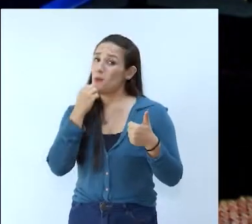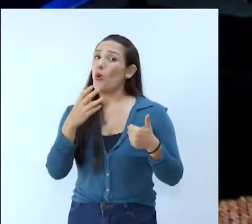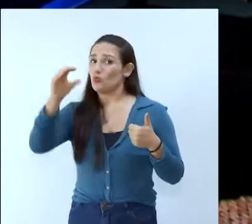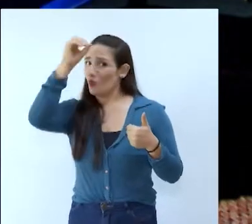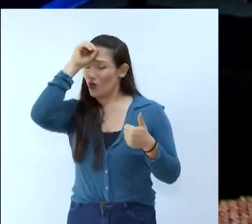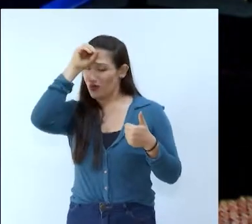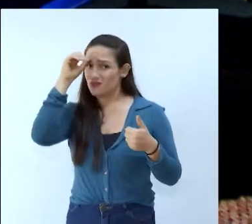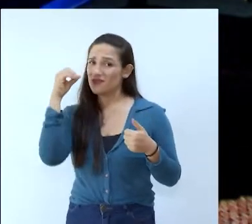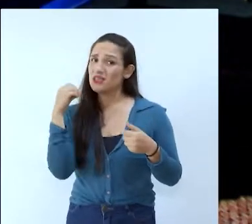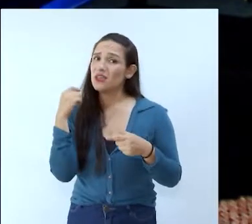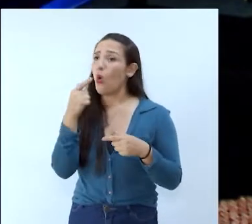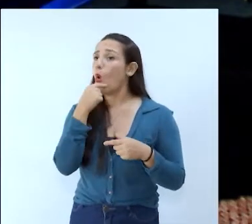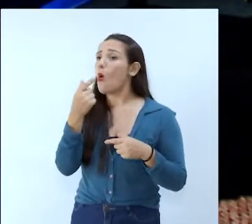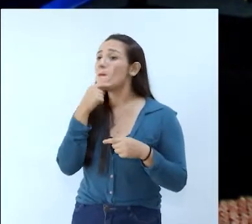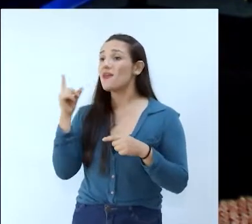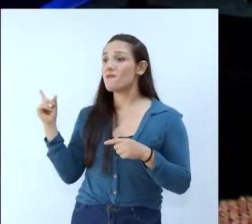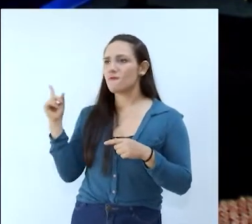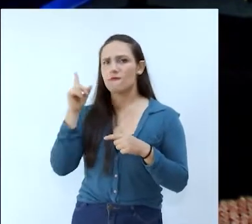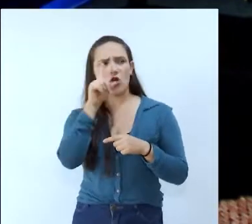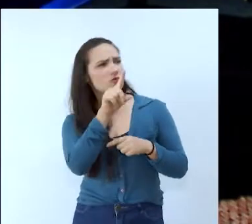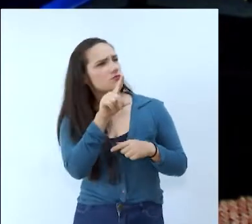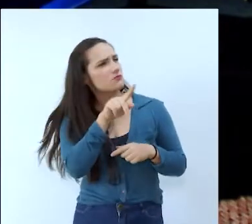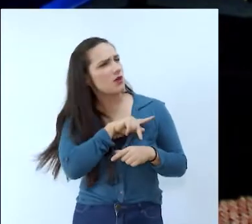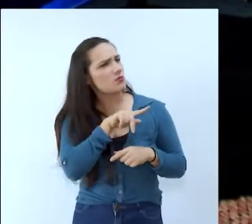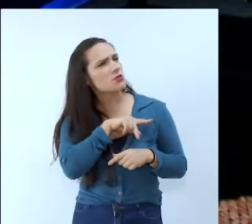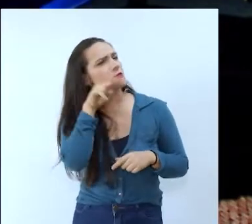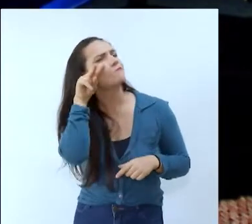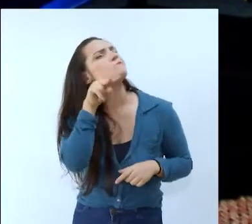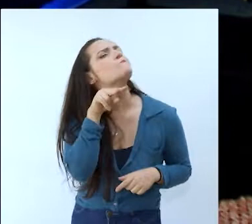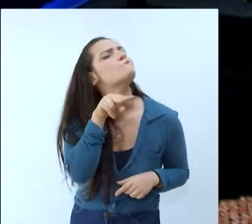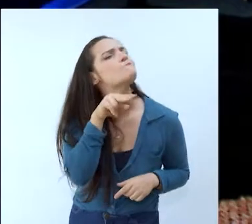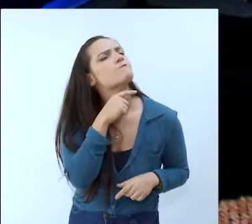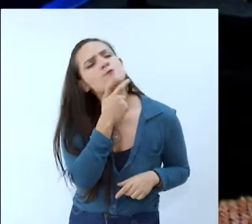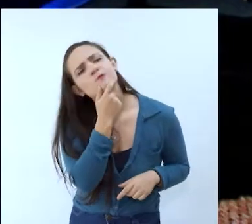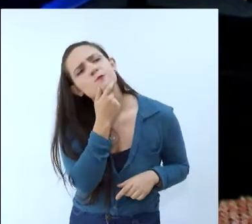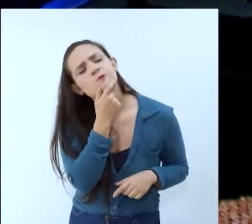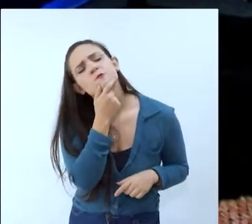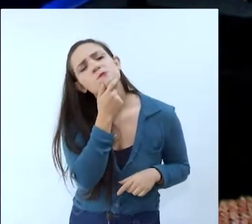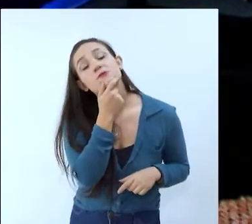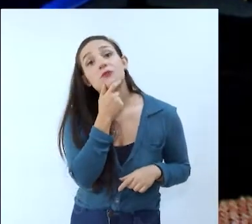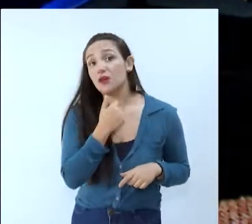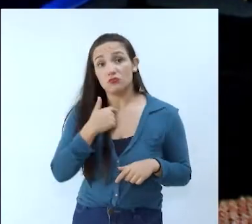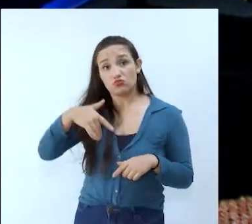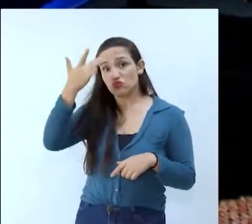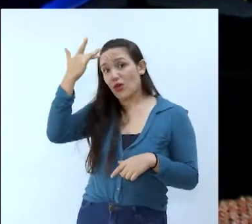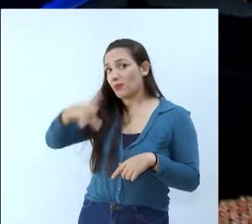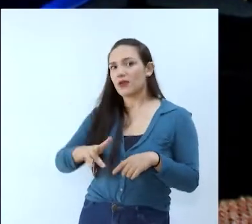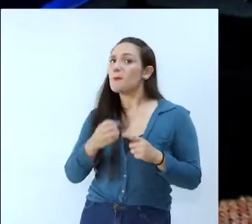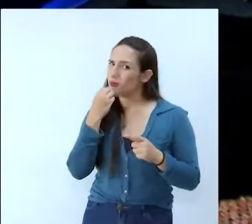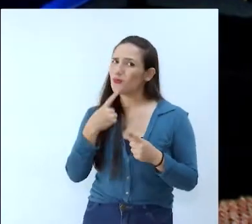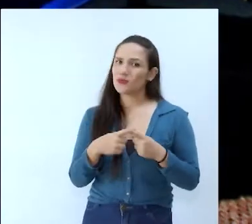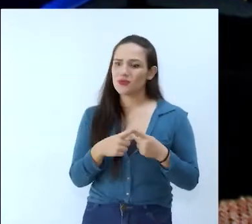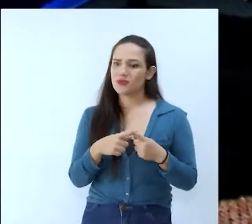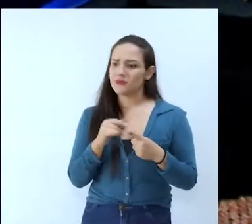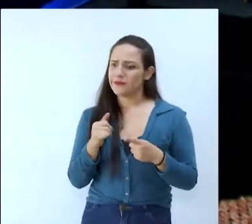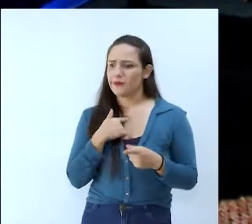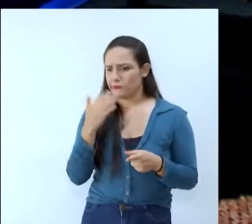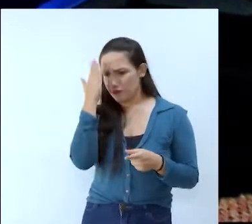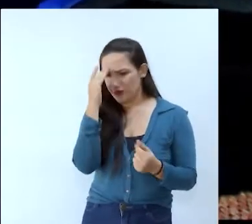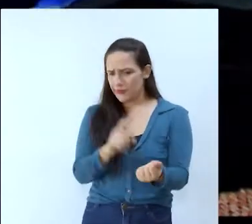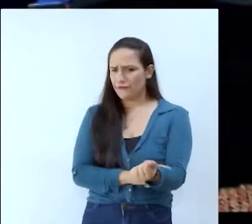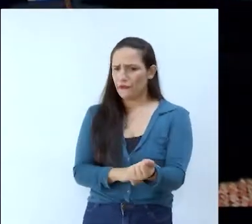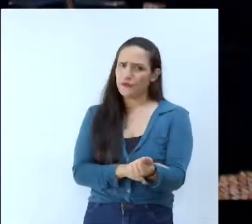do Operário, que falaram, pai Palmeiras, vambora, né? Eu vi os caras só por televisão, cara. E que ano que foi isso?